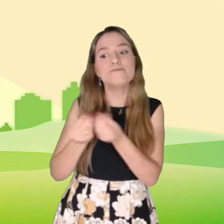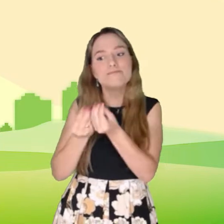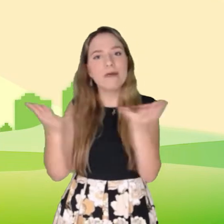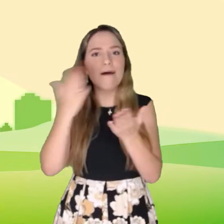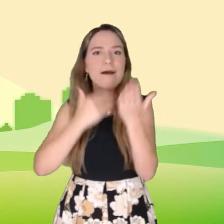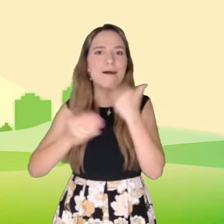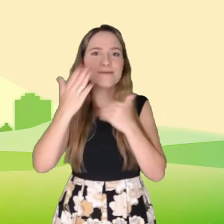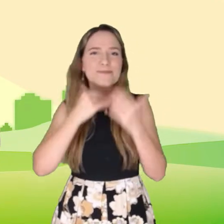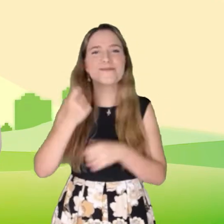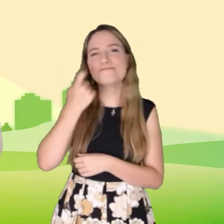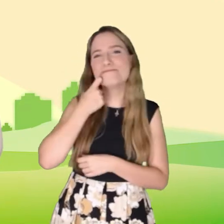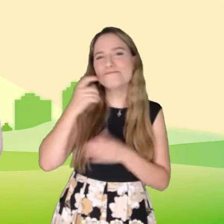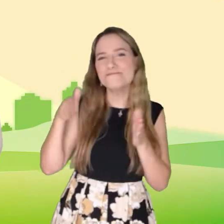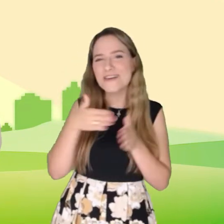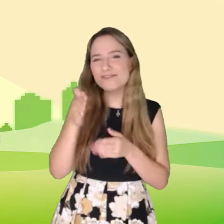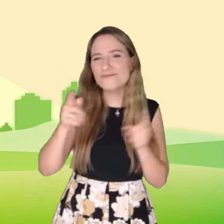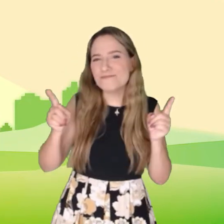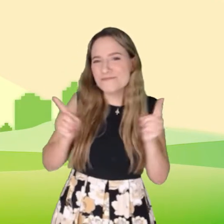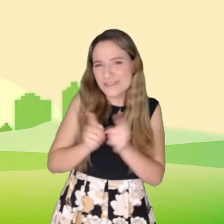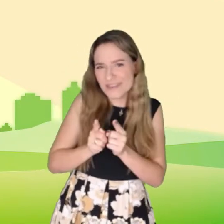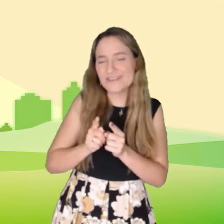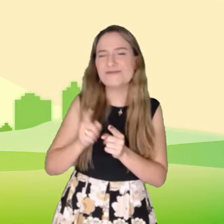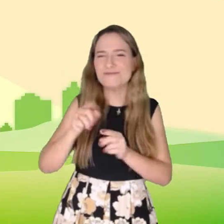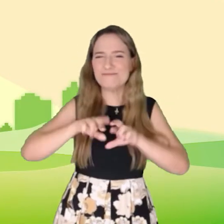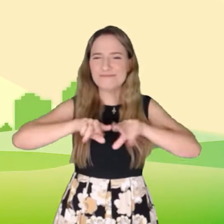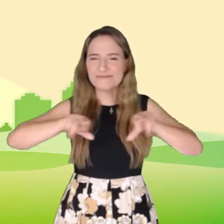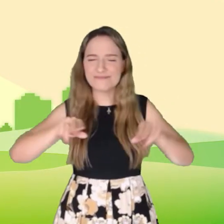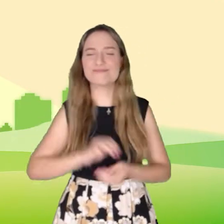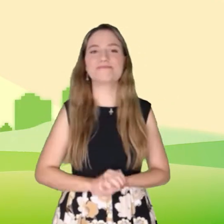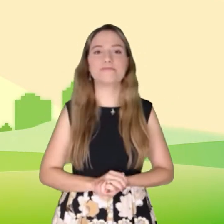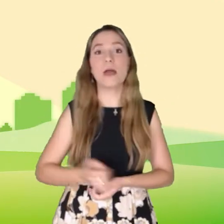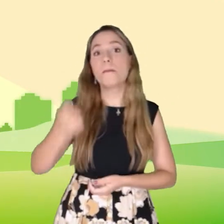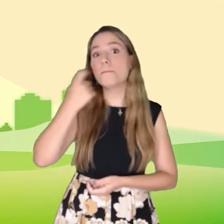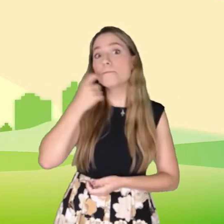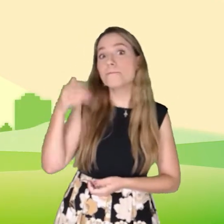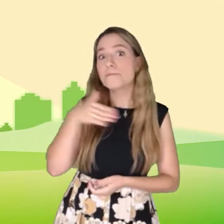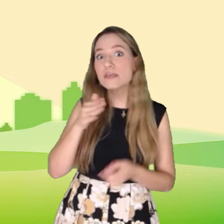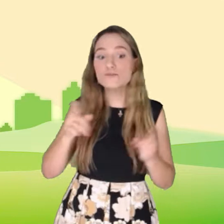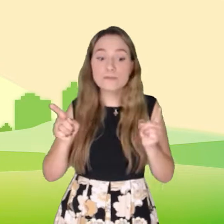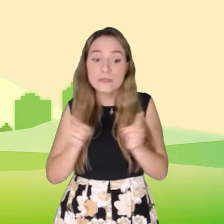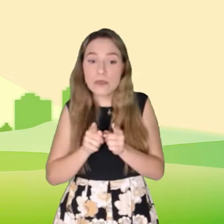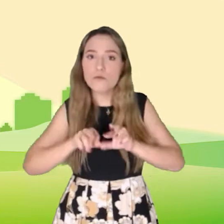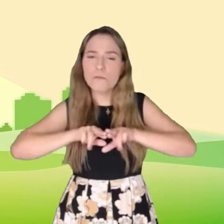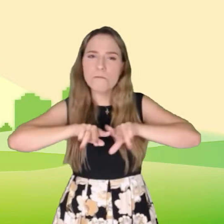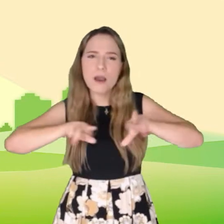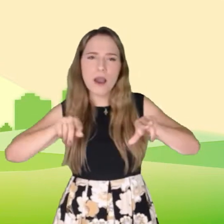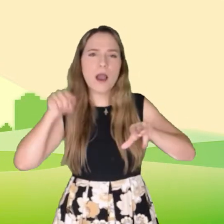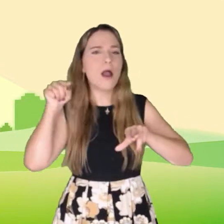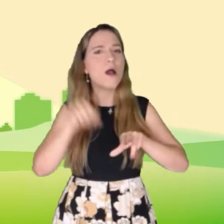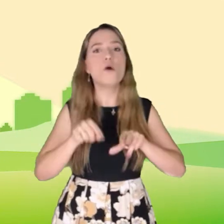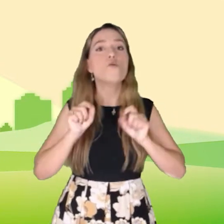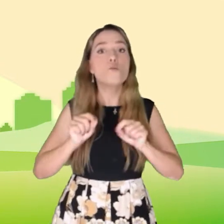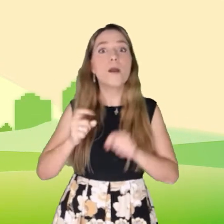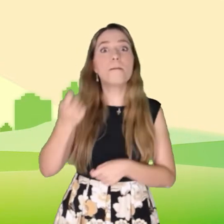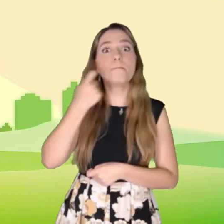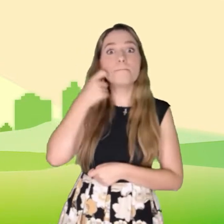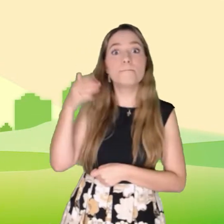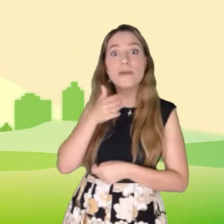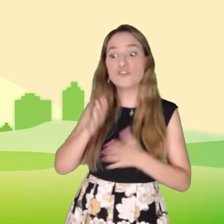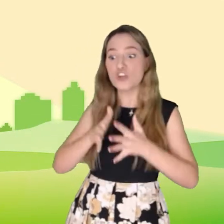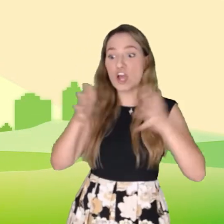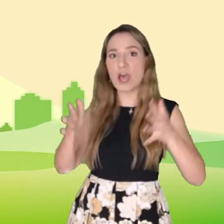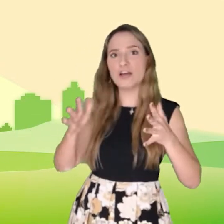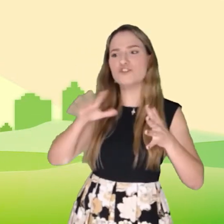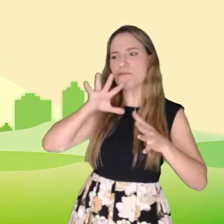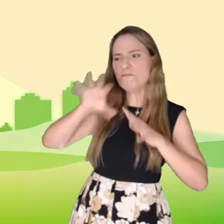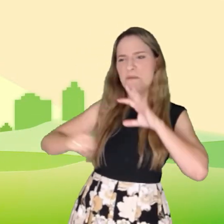pequenos, incluindo os alevinos. Esses peixes menores, por sua vez, são a fonte de alimentação